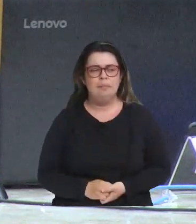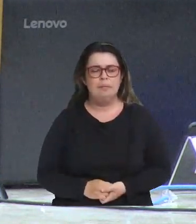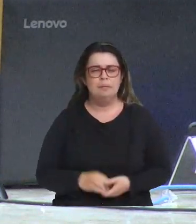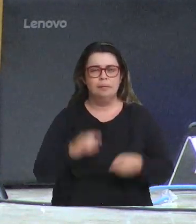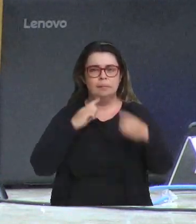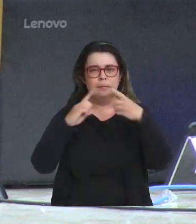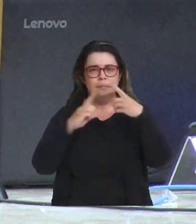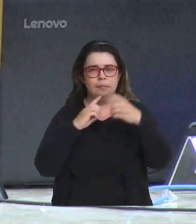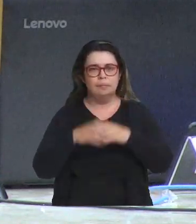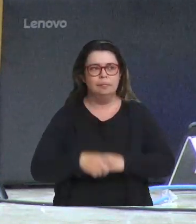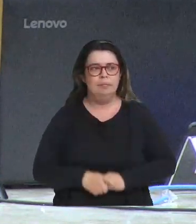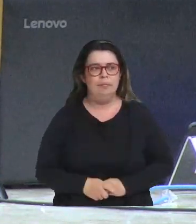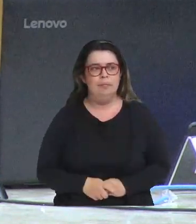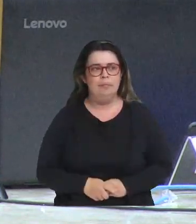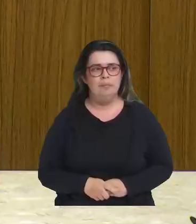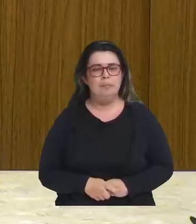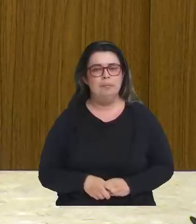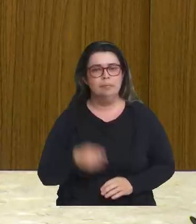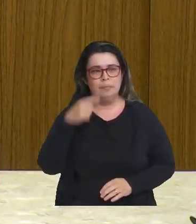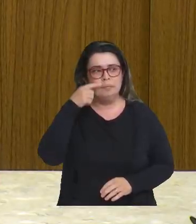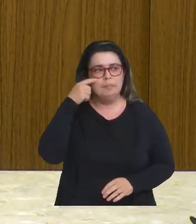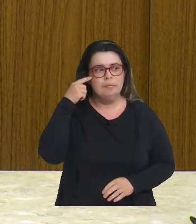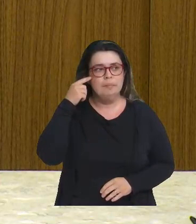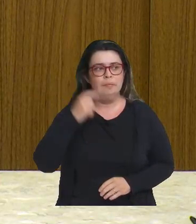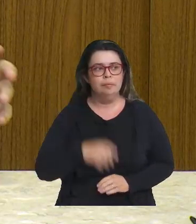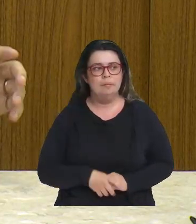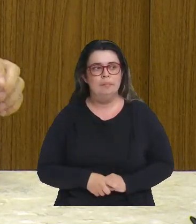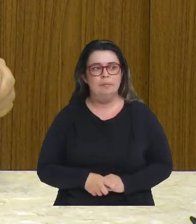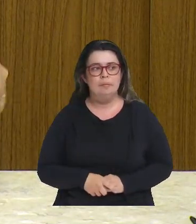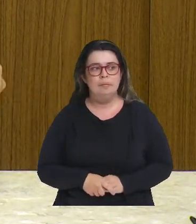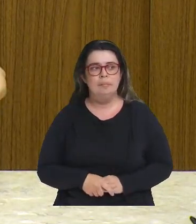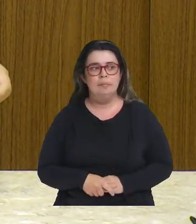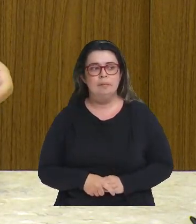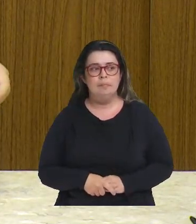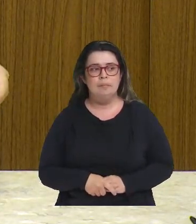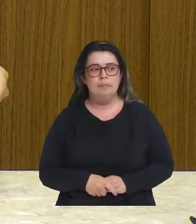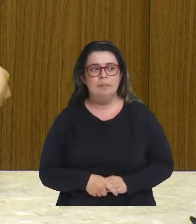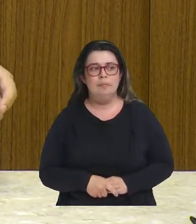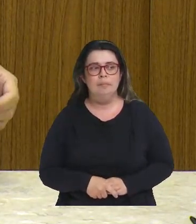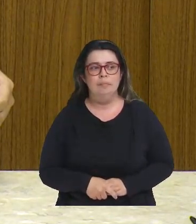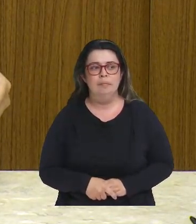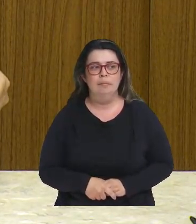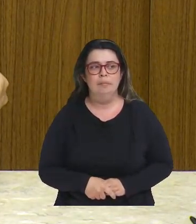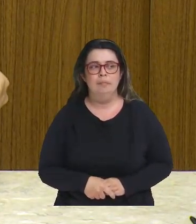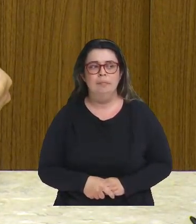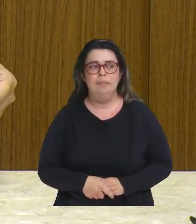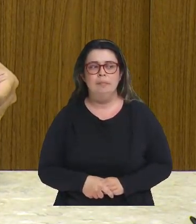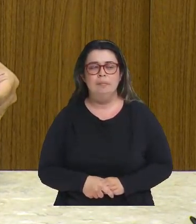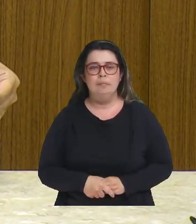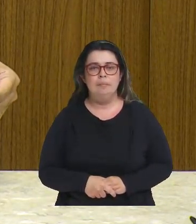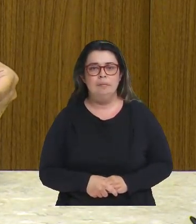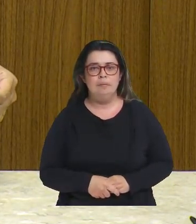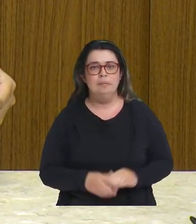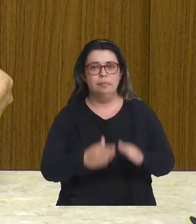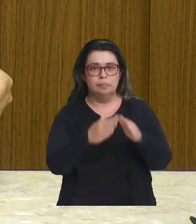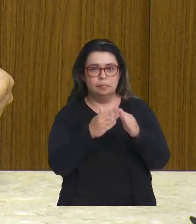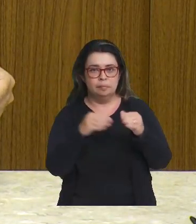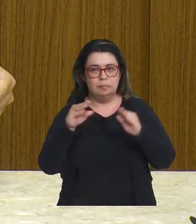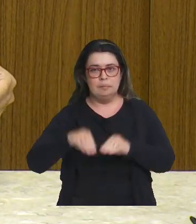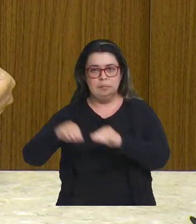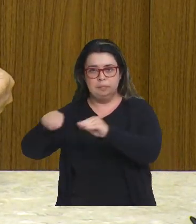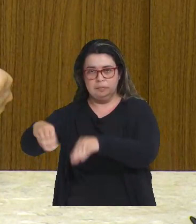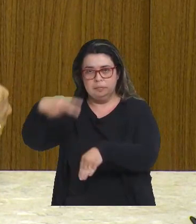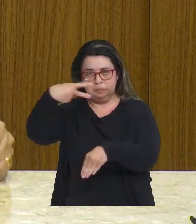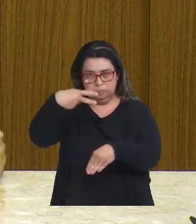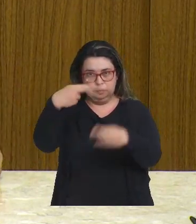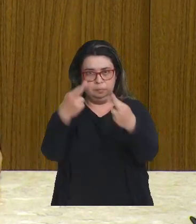discussão? Pela ordem, presidente. Concedo a palavra ao vereador. Pela ordem, por favor. Pela ordem. Eu solicito o adiamento por duas sessões do projeto.